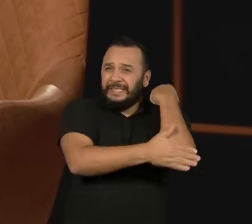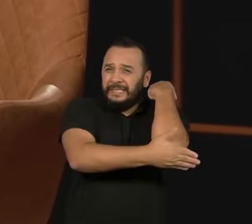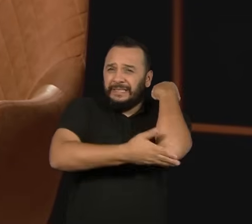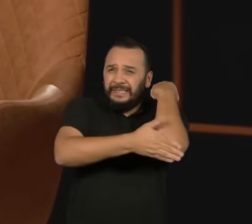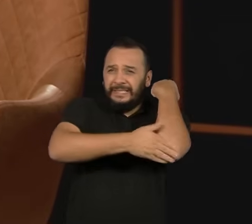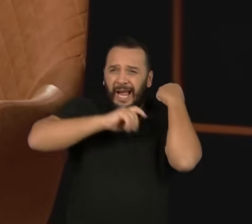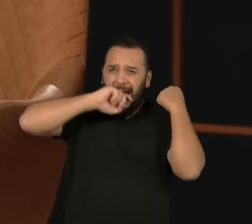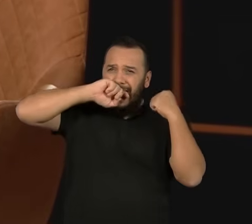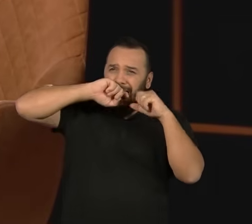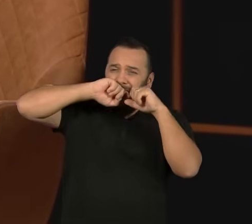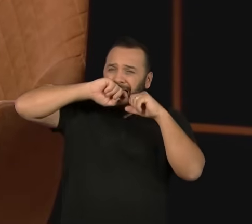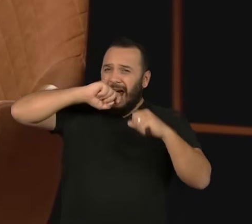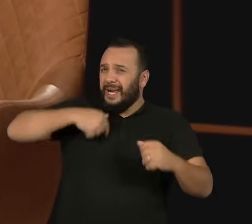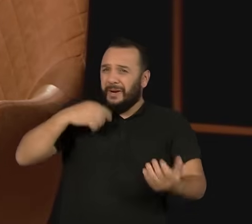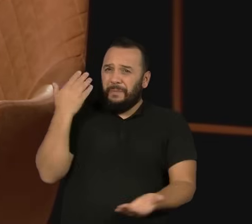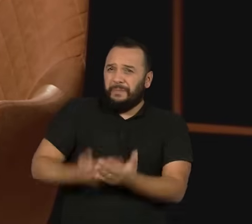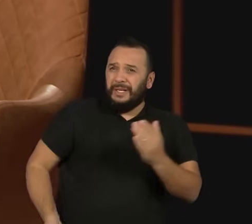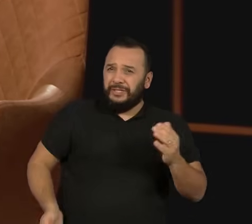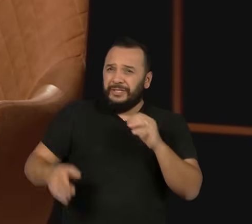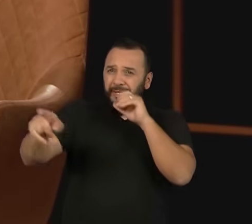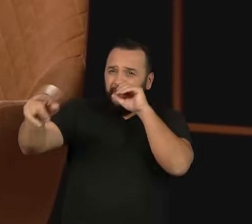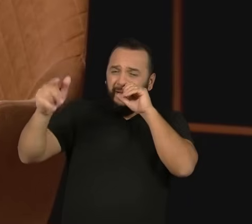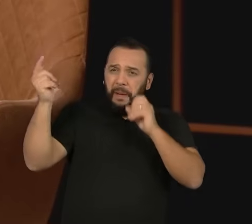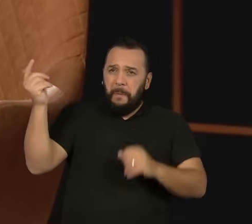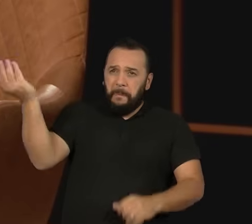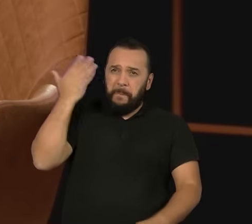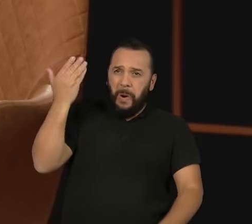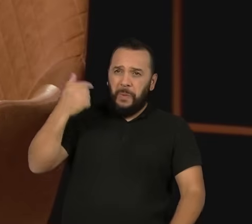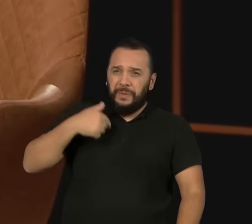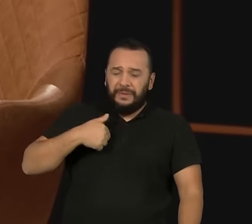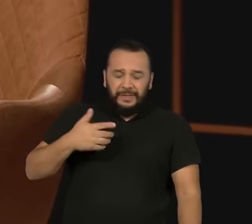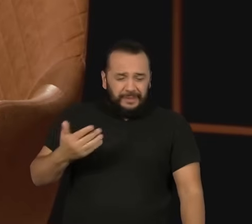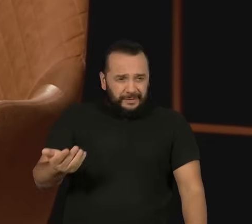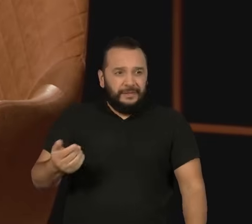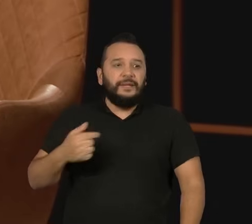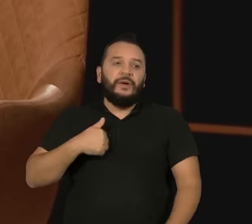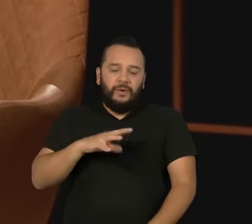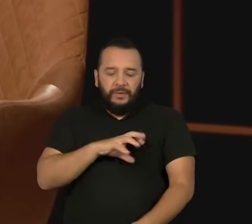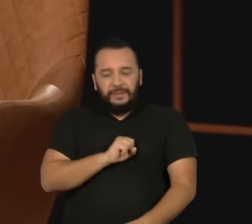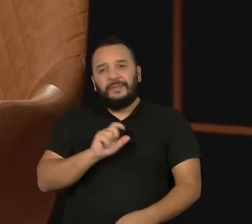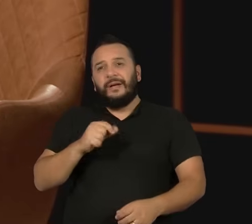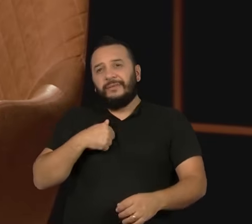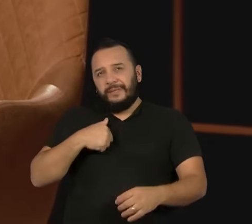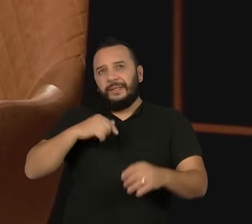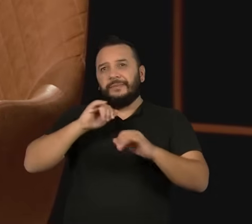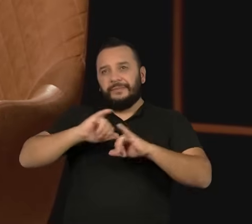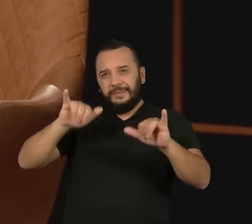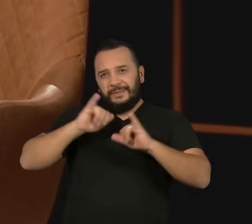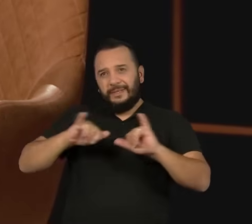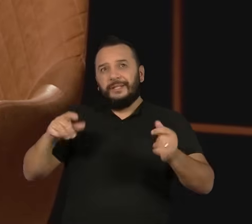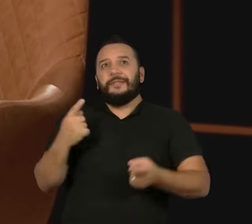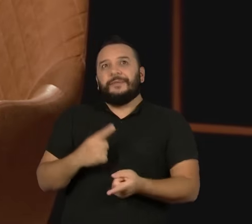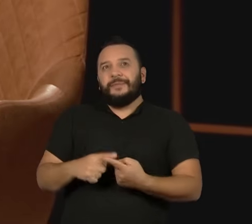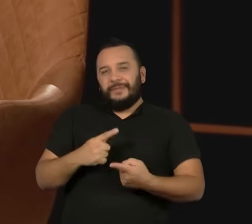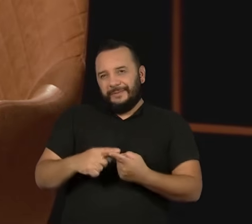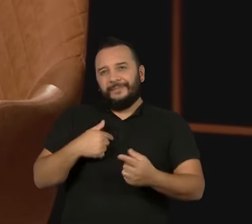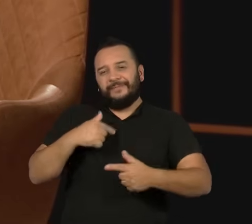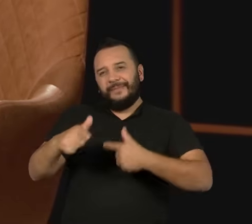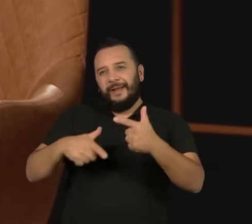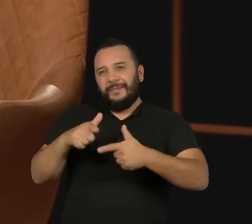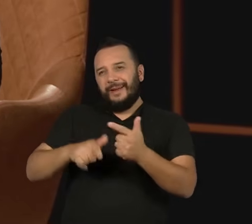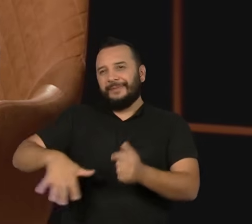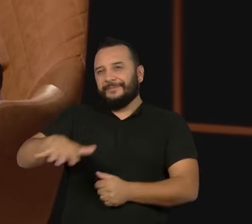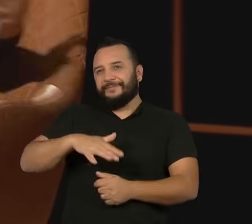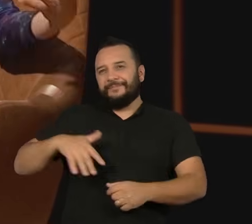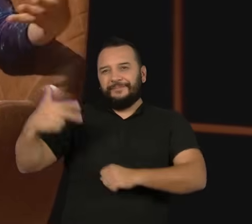de raiva porque eu não tinha passado. Gostava muito de fazer a publicidade porque primeiro que eu gostava do ambiente do trabalho, gostava